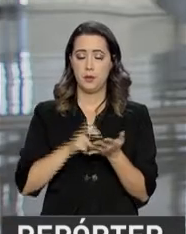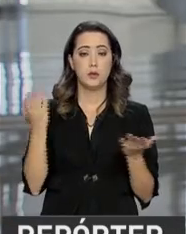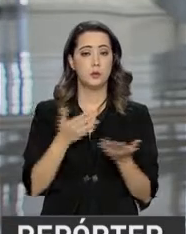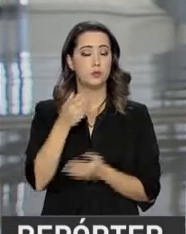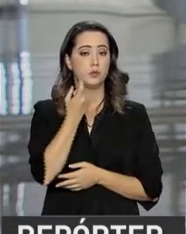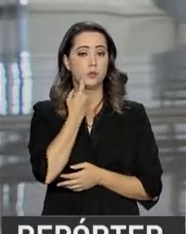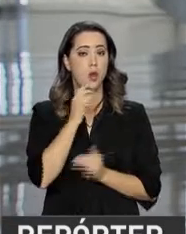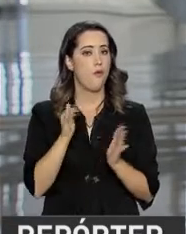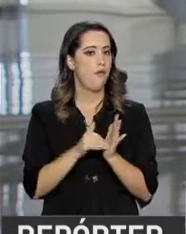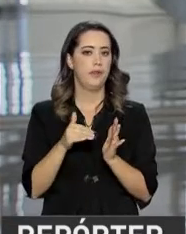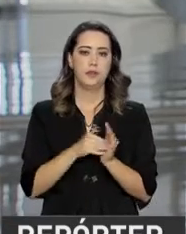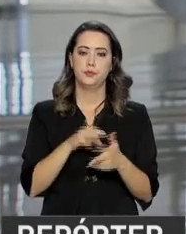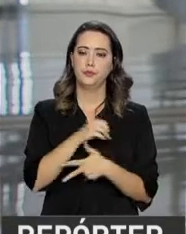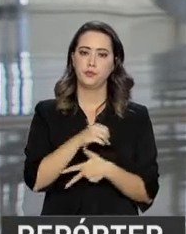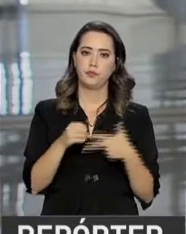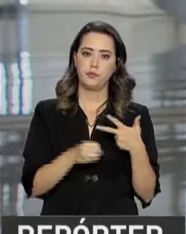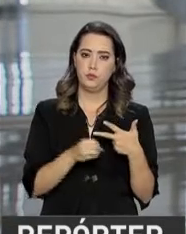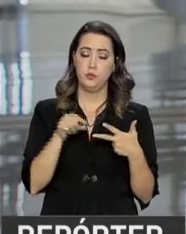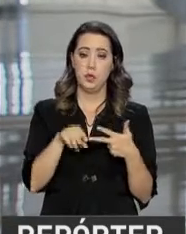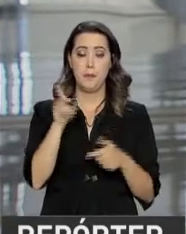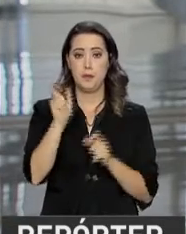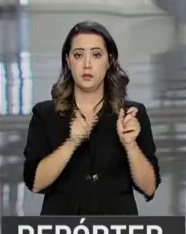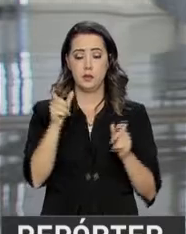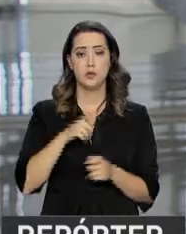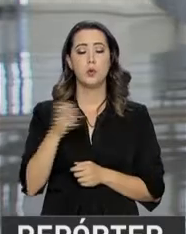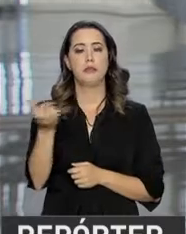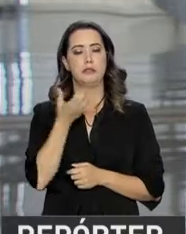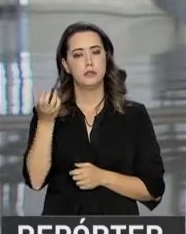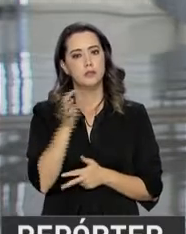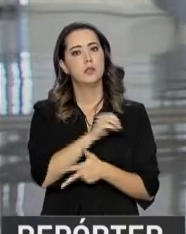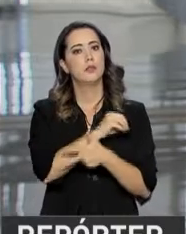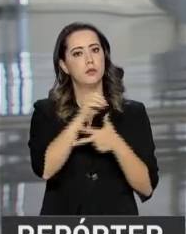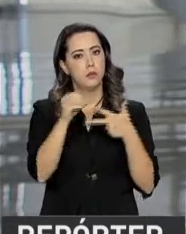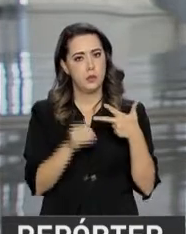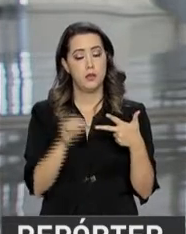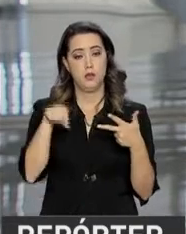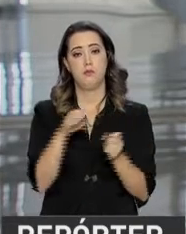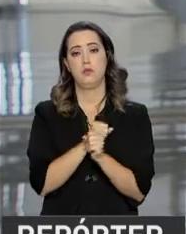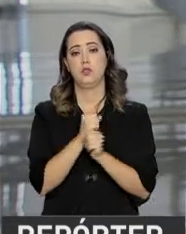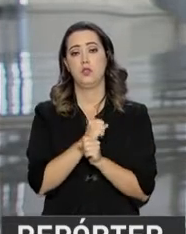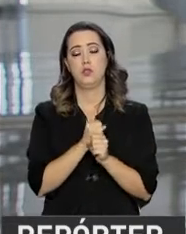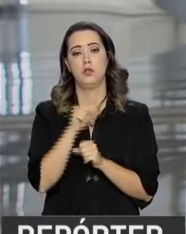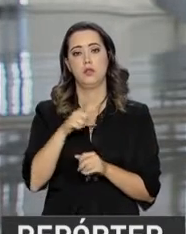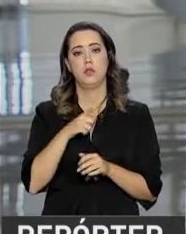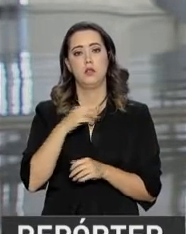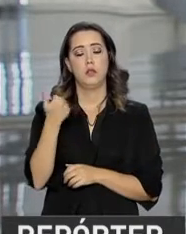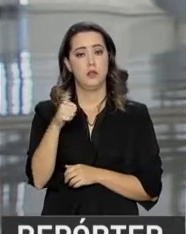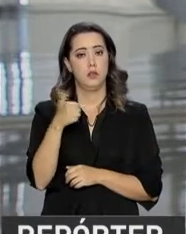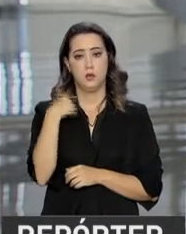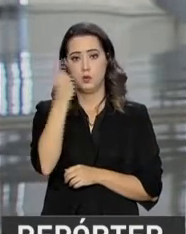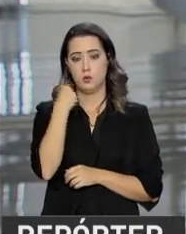sexta-feira que é o último dia para fazer a inscrição então quem tem interesse em prestar o enem deste ano têm até as 11 horas